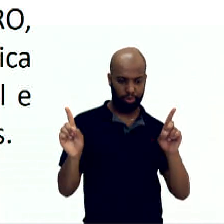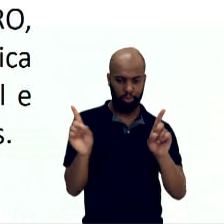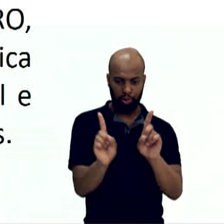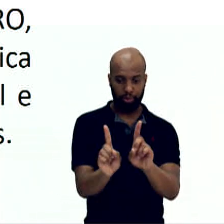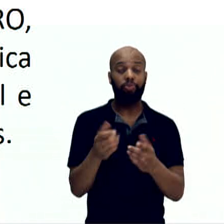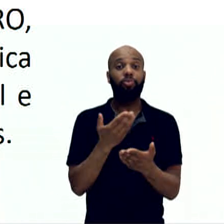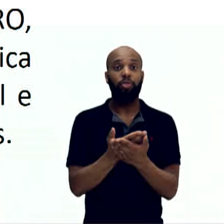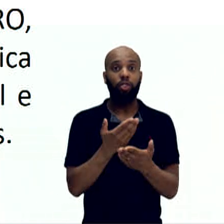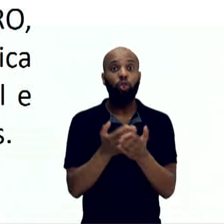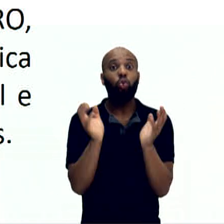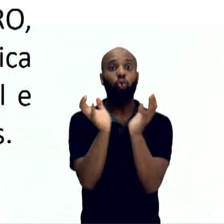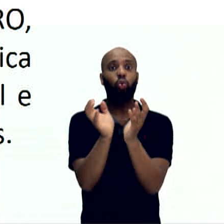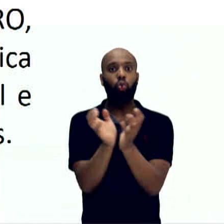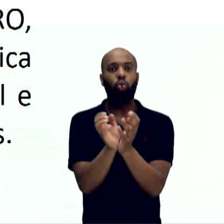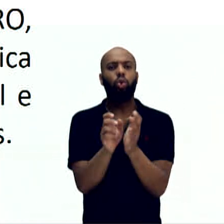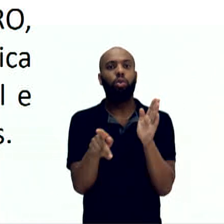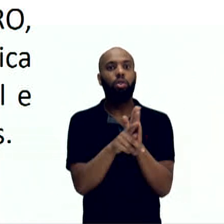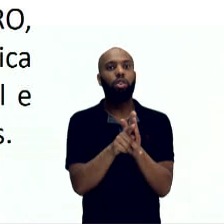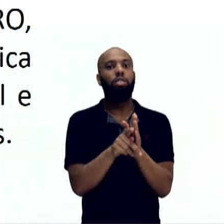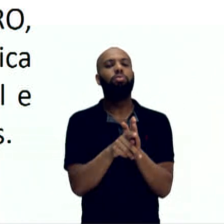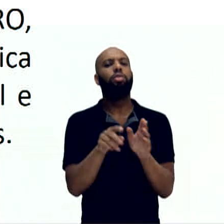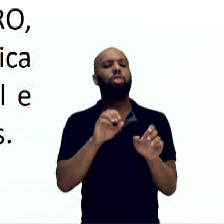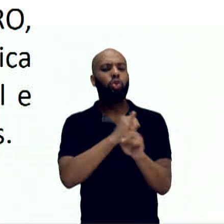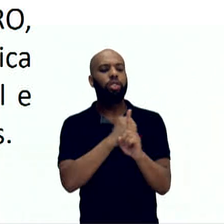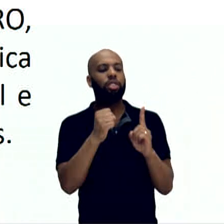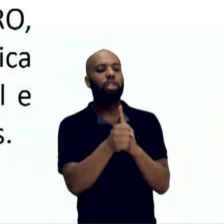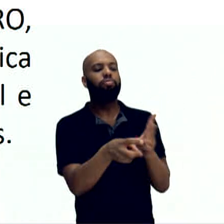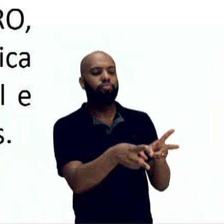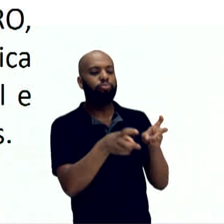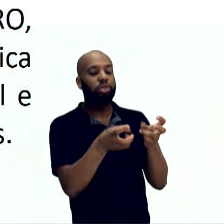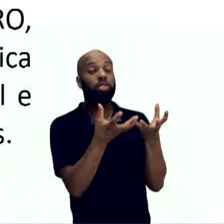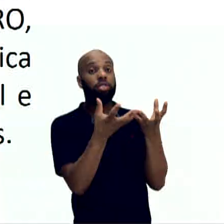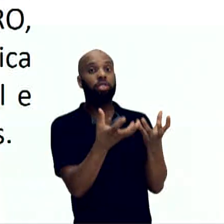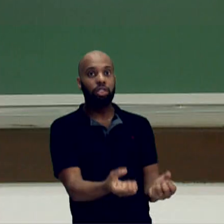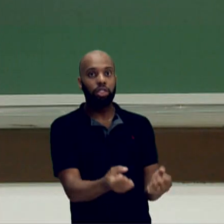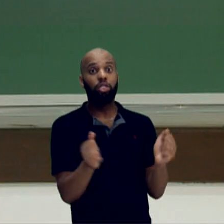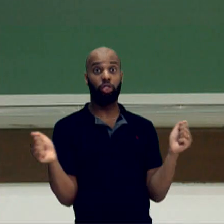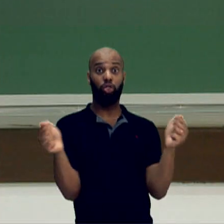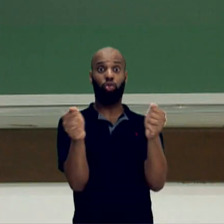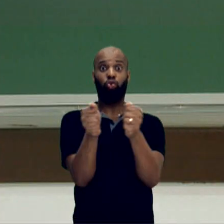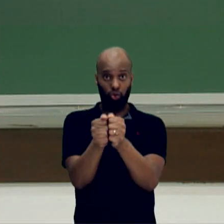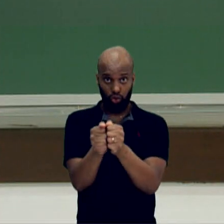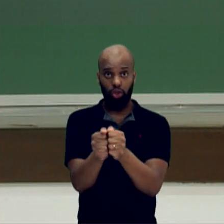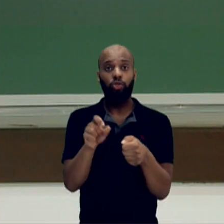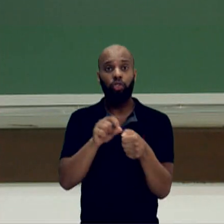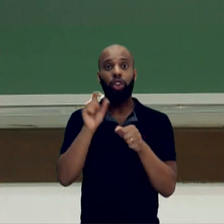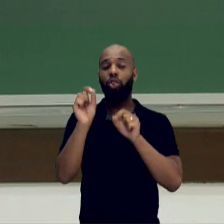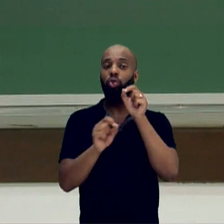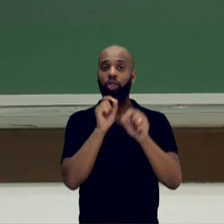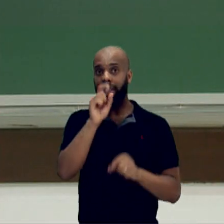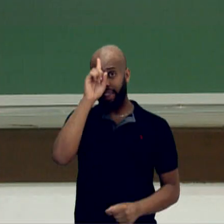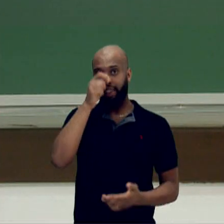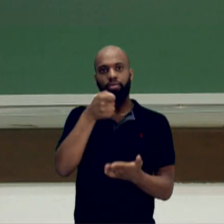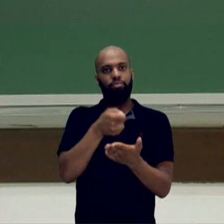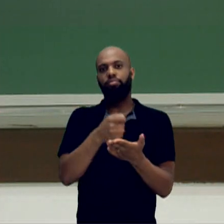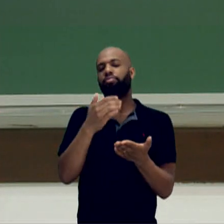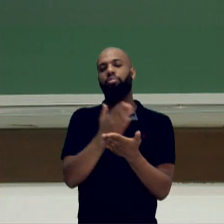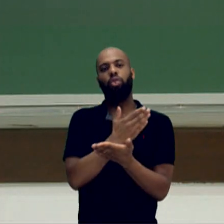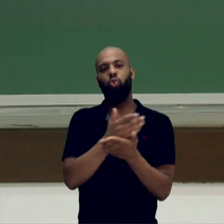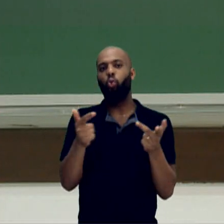maior, não é verdade? Mas como é que ia ter essa padronização para a gente saber quanto que a Marita